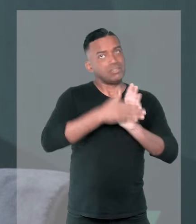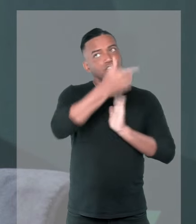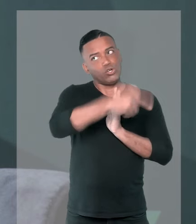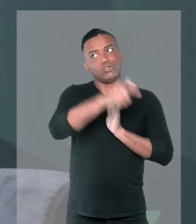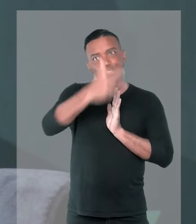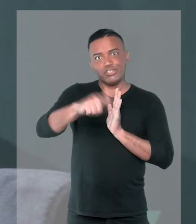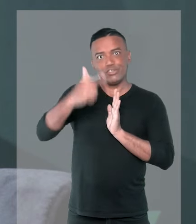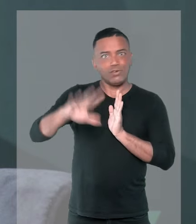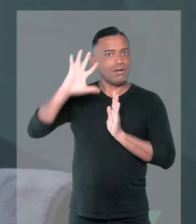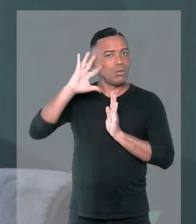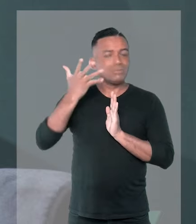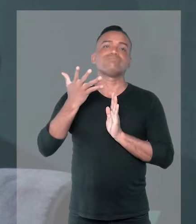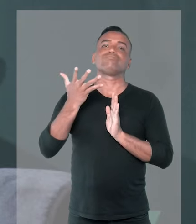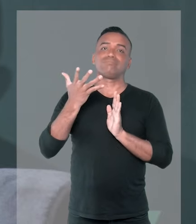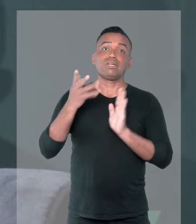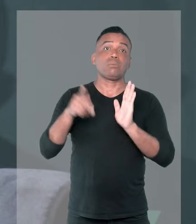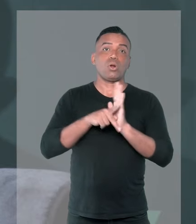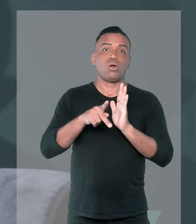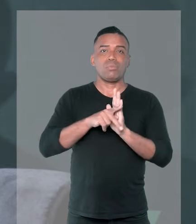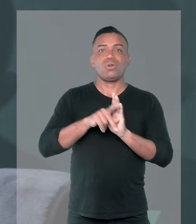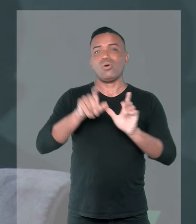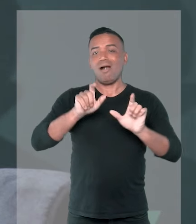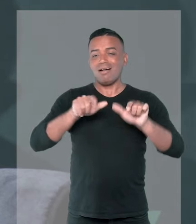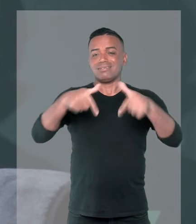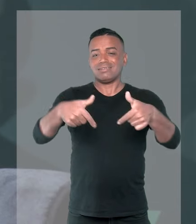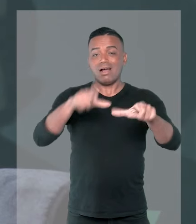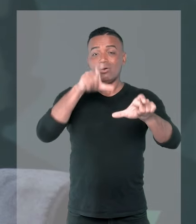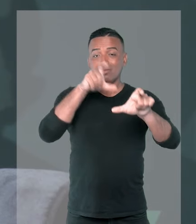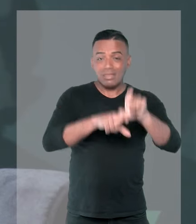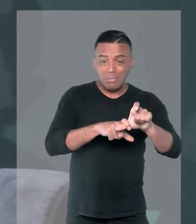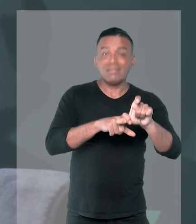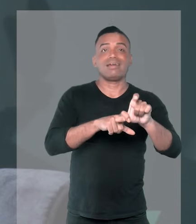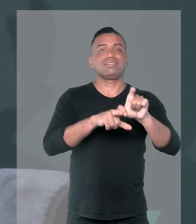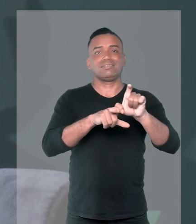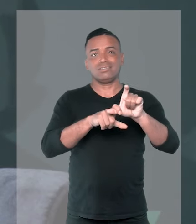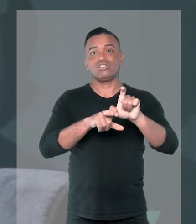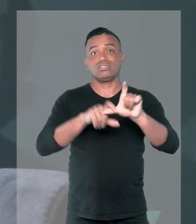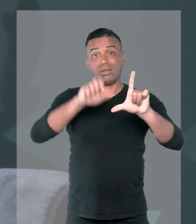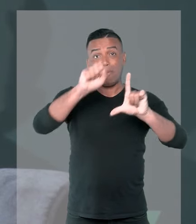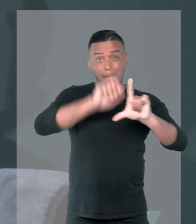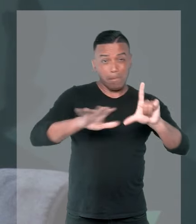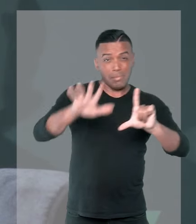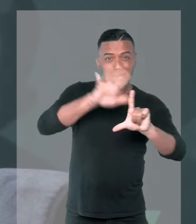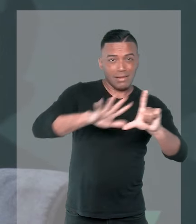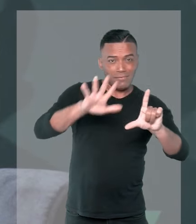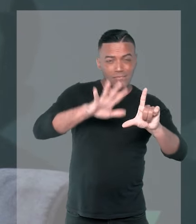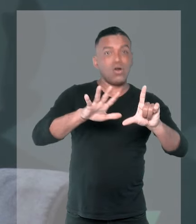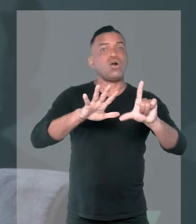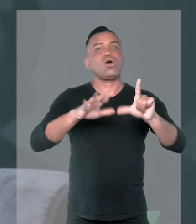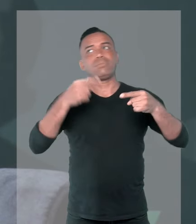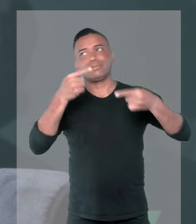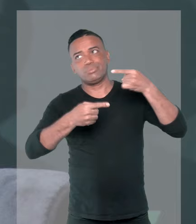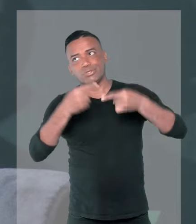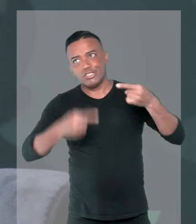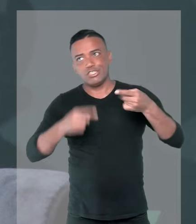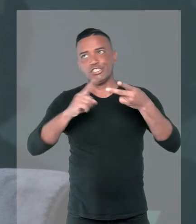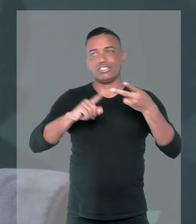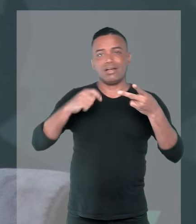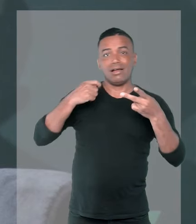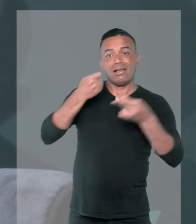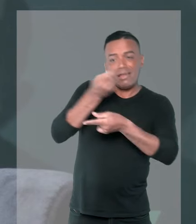e programáveis realizadas por agentes interdependentes em rede sobre as plataformas políticas econômicas e